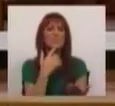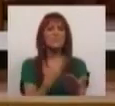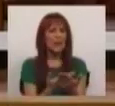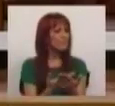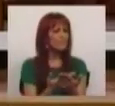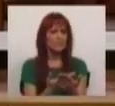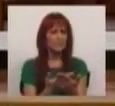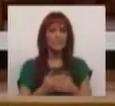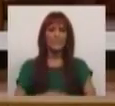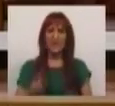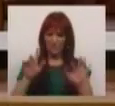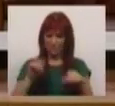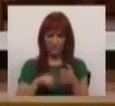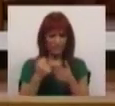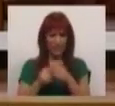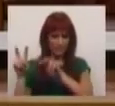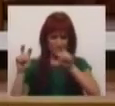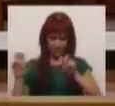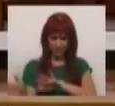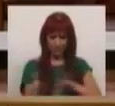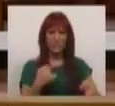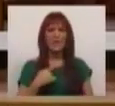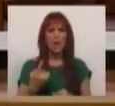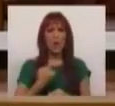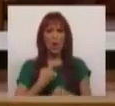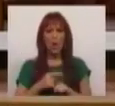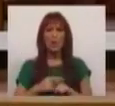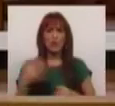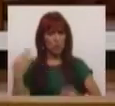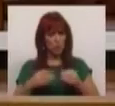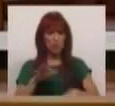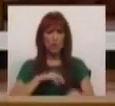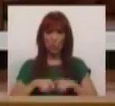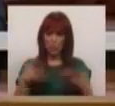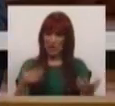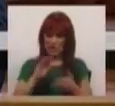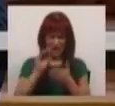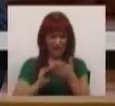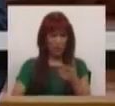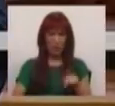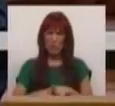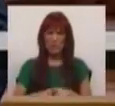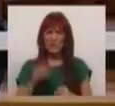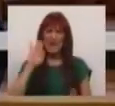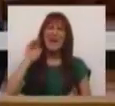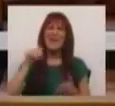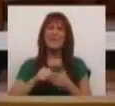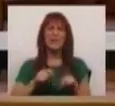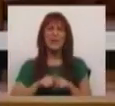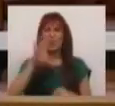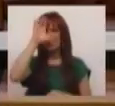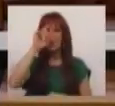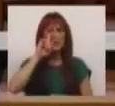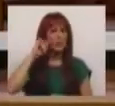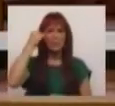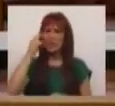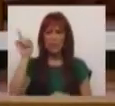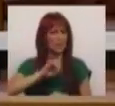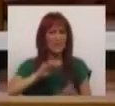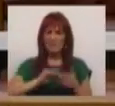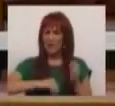prestadas. Fim de citação. Devemos ser justos, senhores deputados. Esta redação não foi inventada pelo Ministro Gaspar, nem